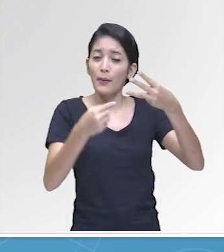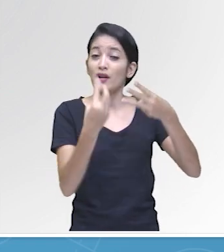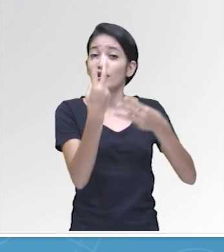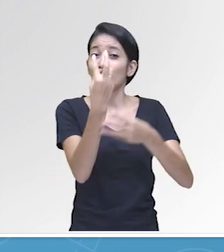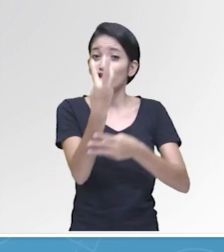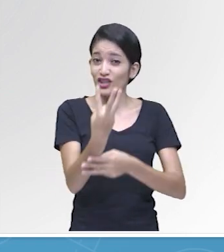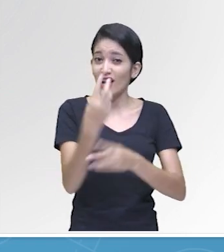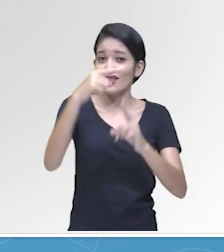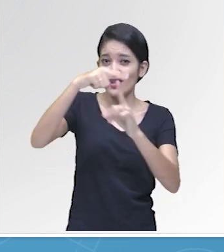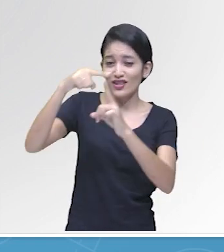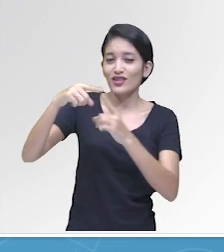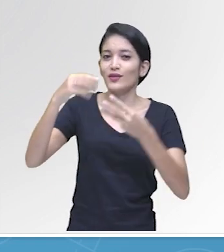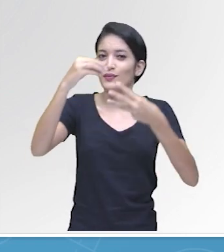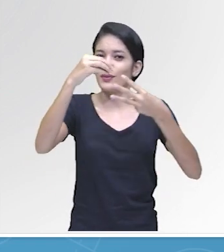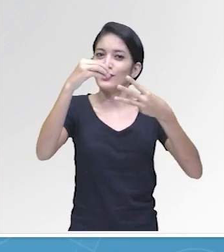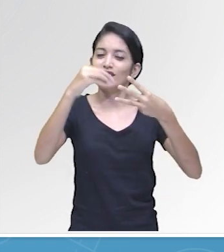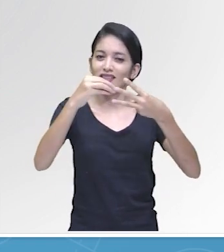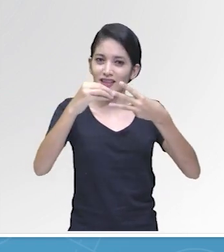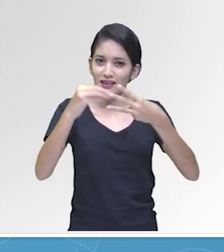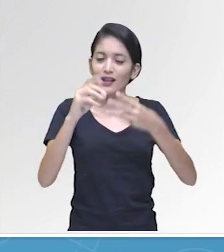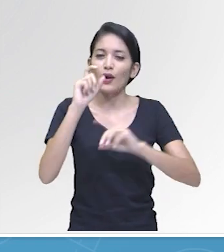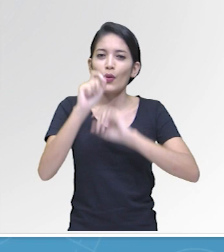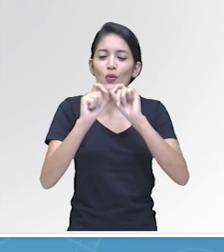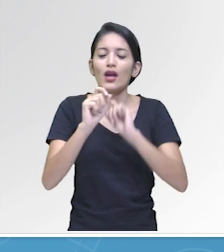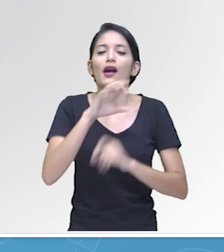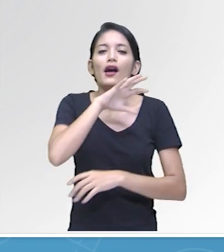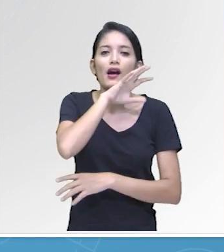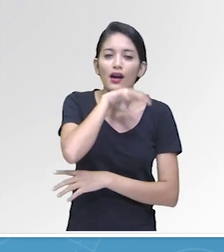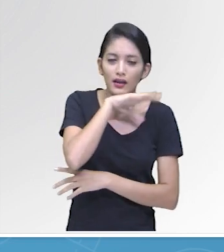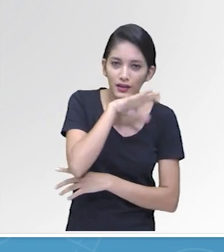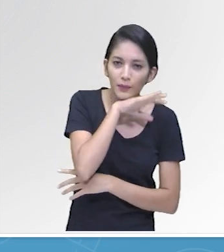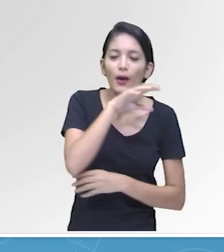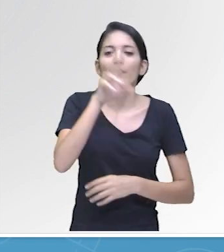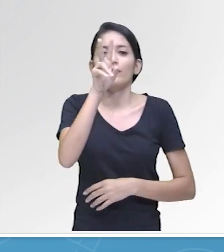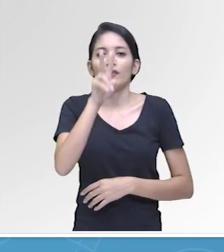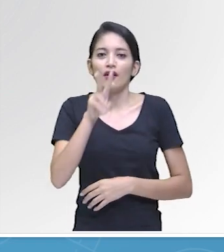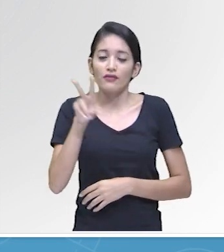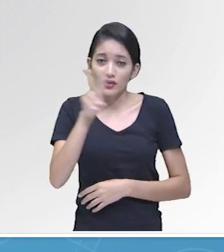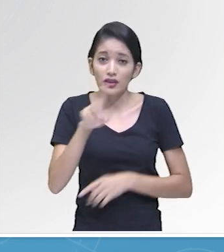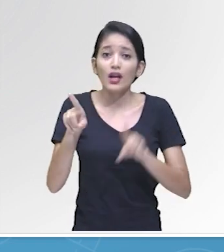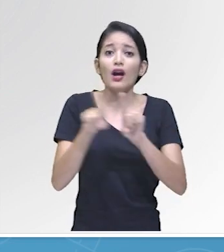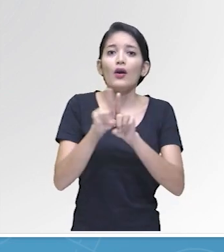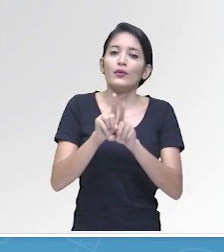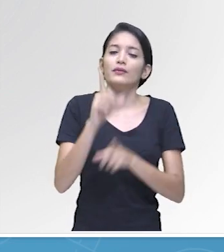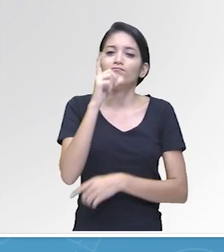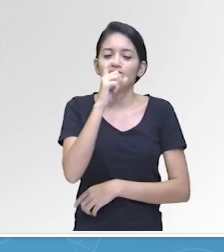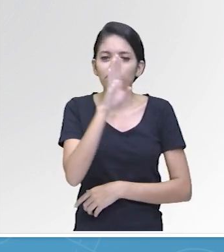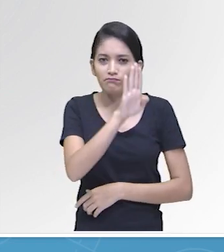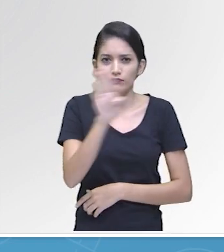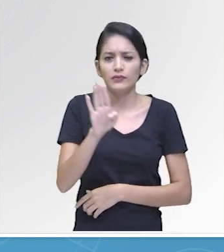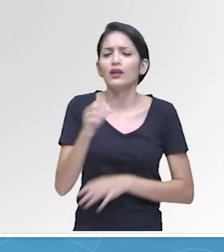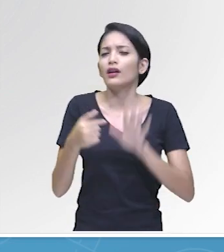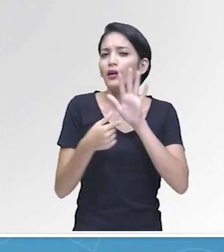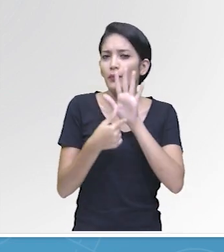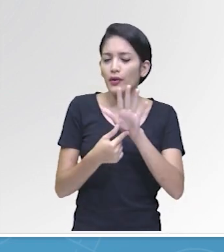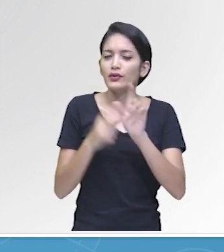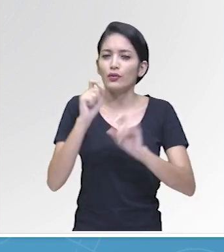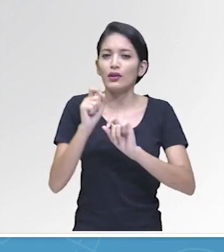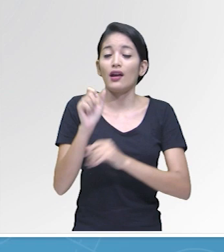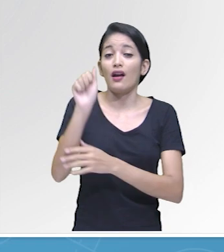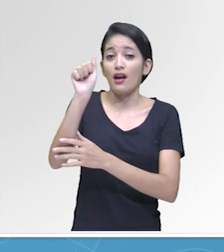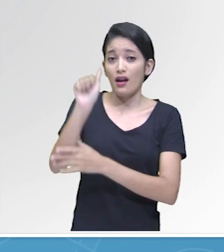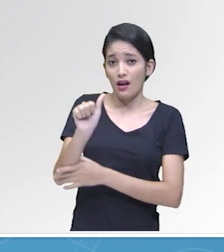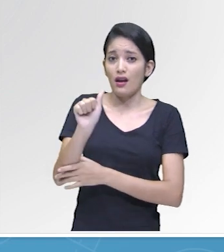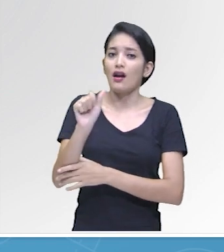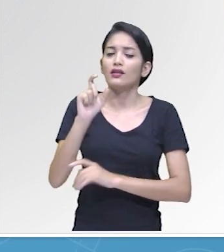estudados em classe. Nós vimos aí célula animal, vegetal e bacteriana. Aí identifique. Aí na letra